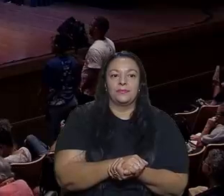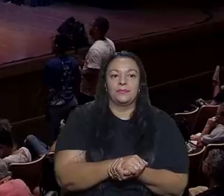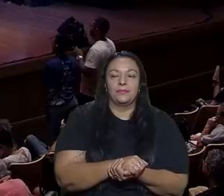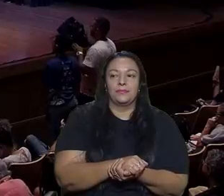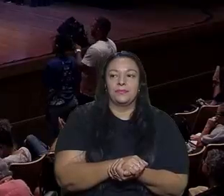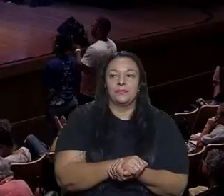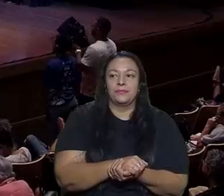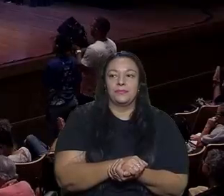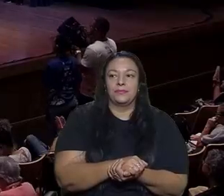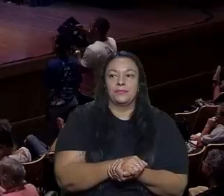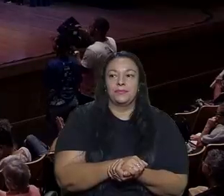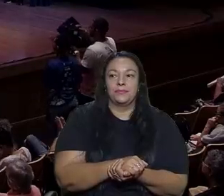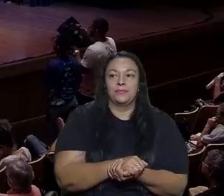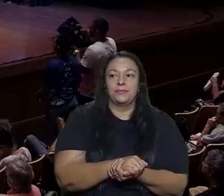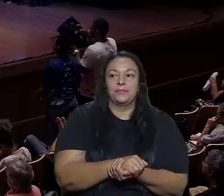Vai lá.